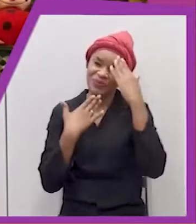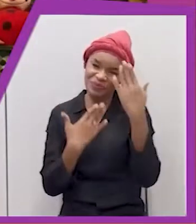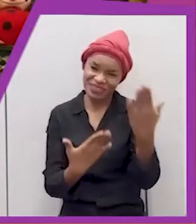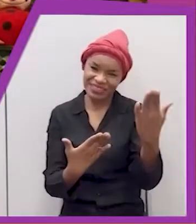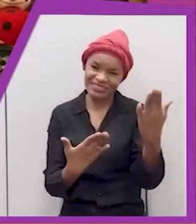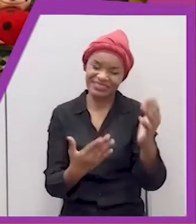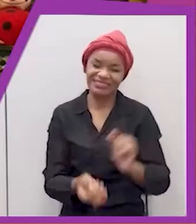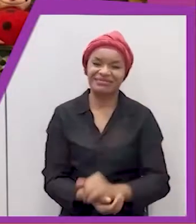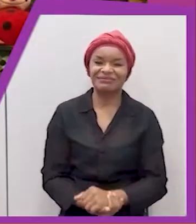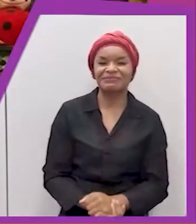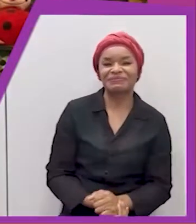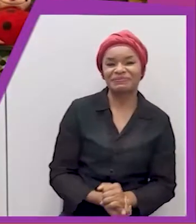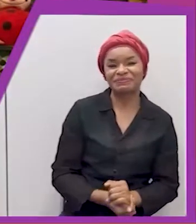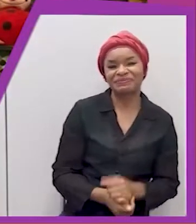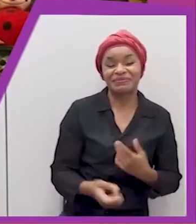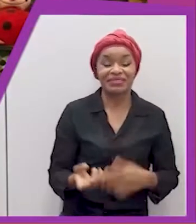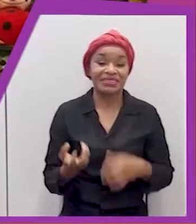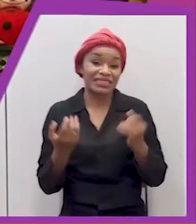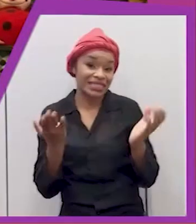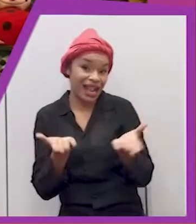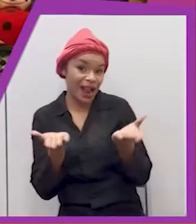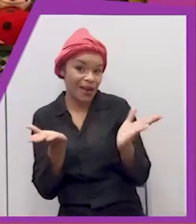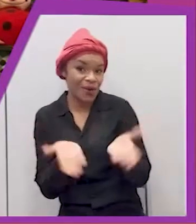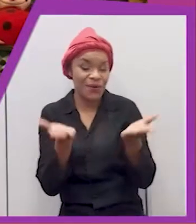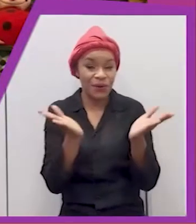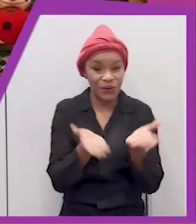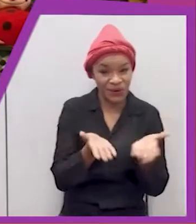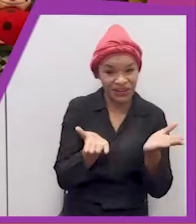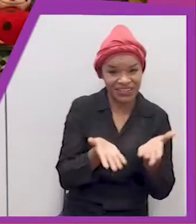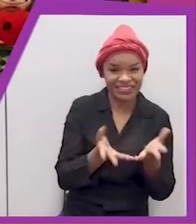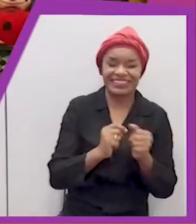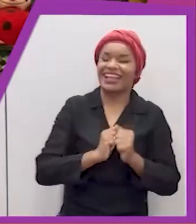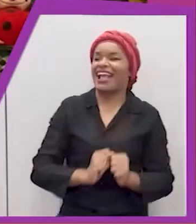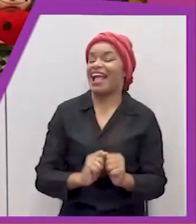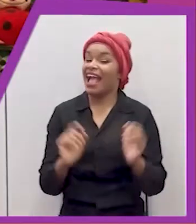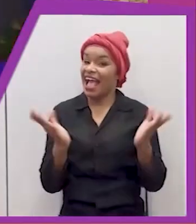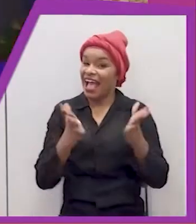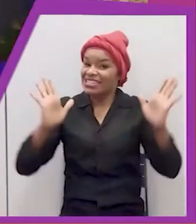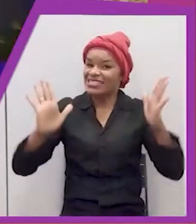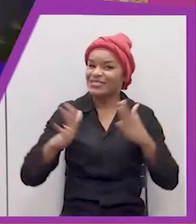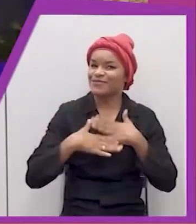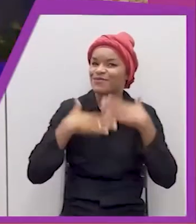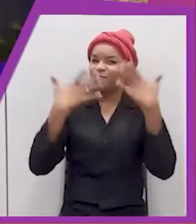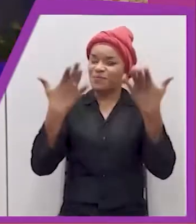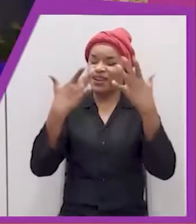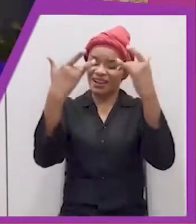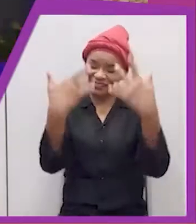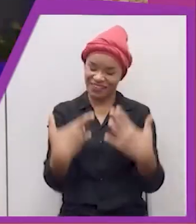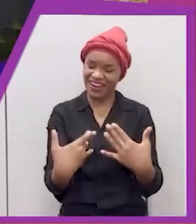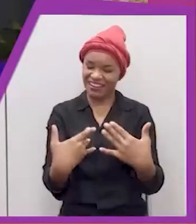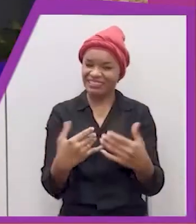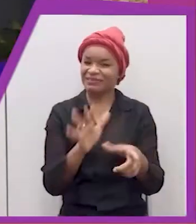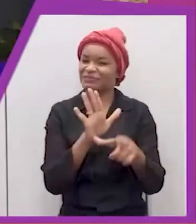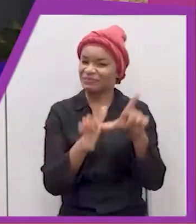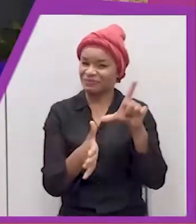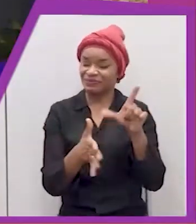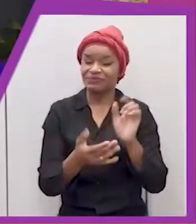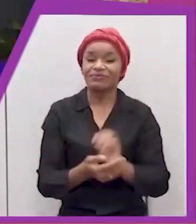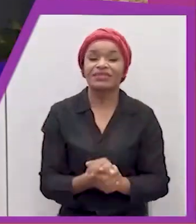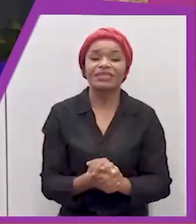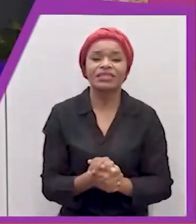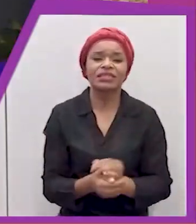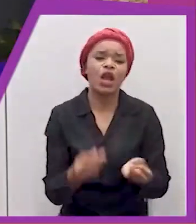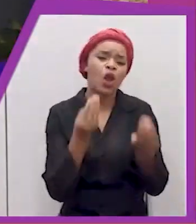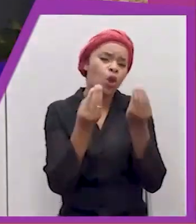E agora a aquela surpresa que eu falei como você acha